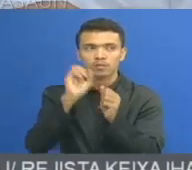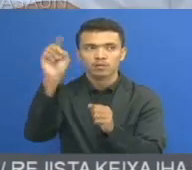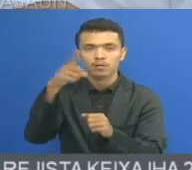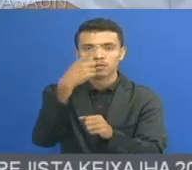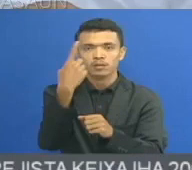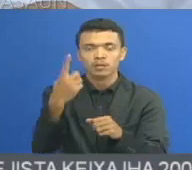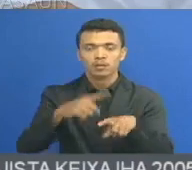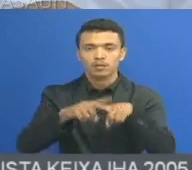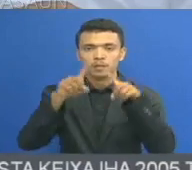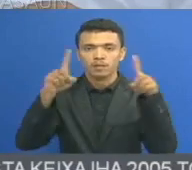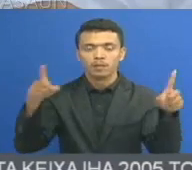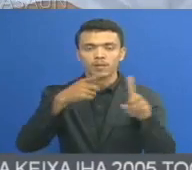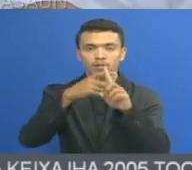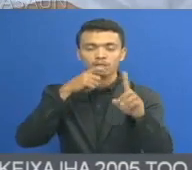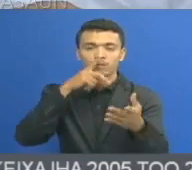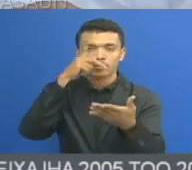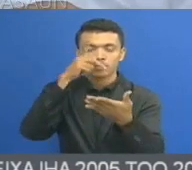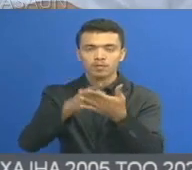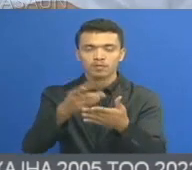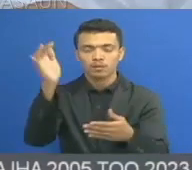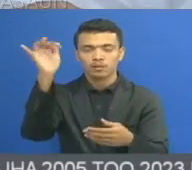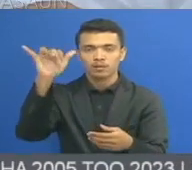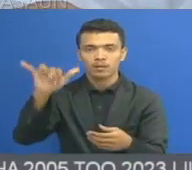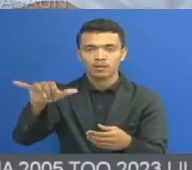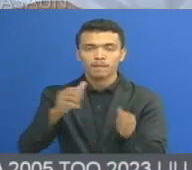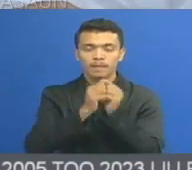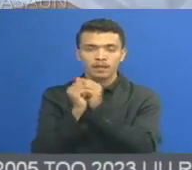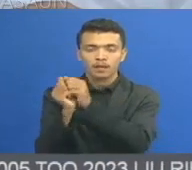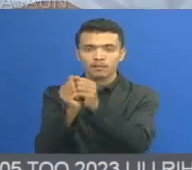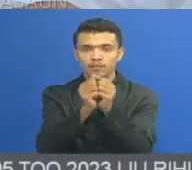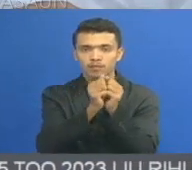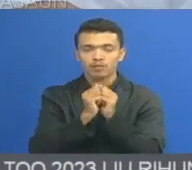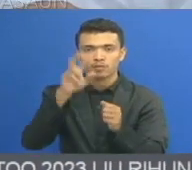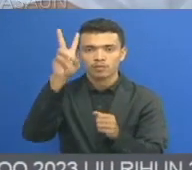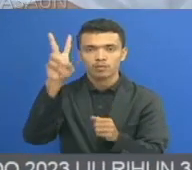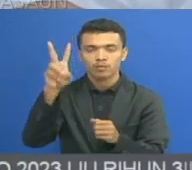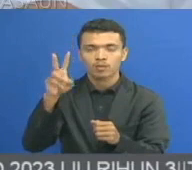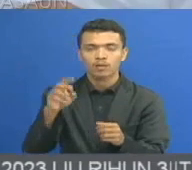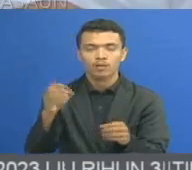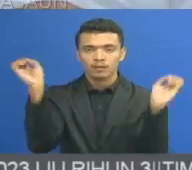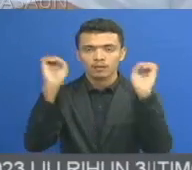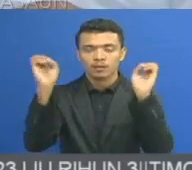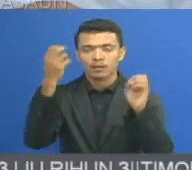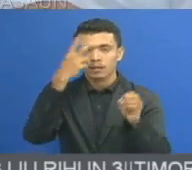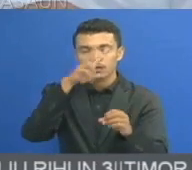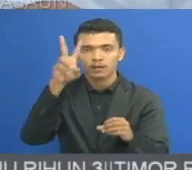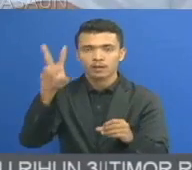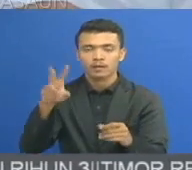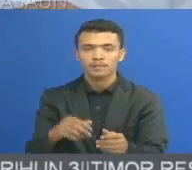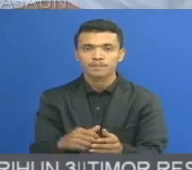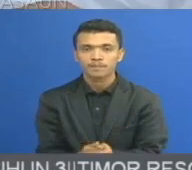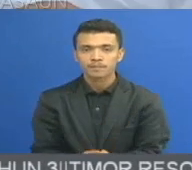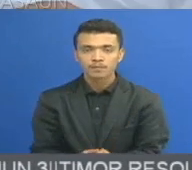Maibe Husi Keisha ho reclamação Sirané, Hamutuk reclamação Rua, makla identifica reclamante